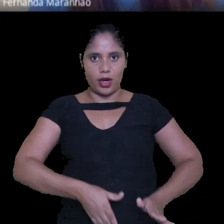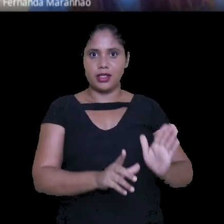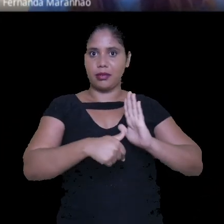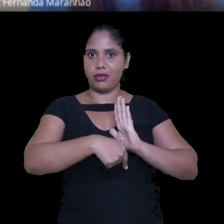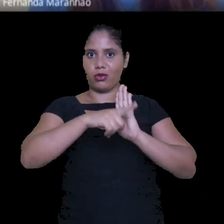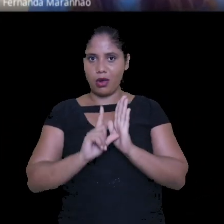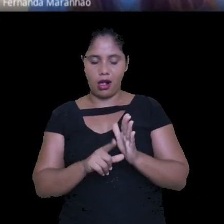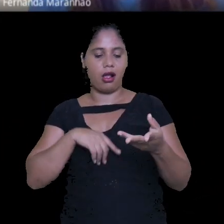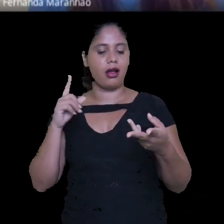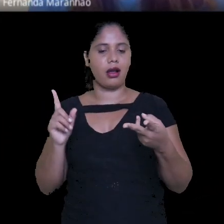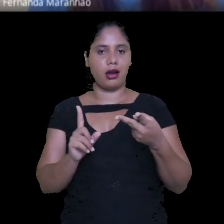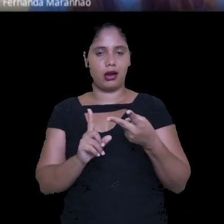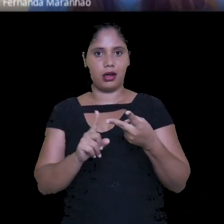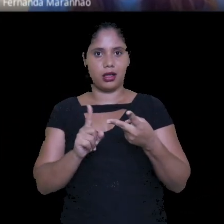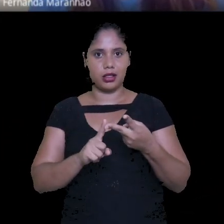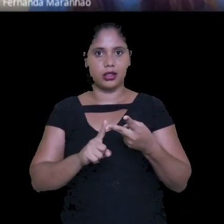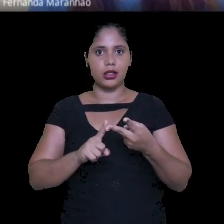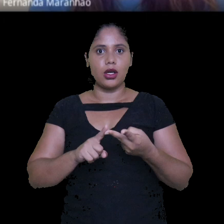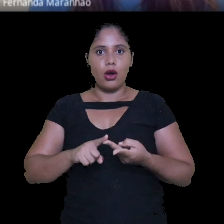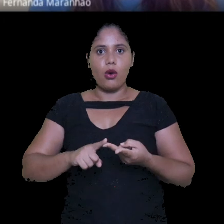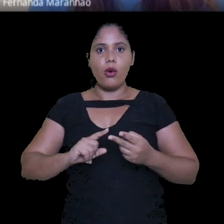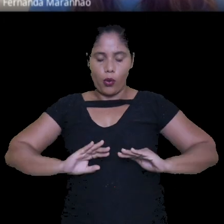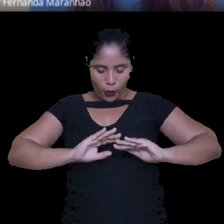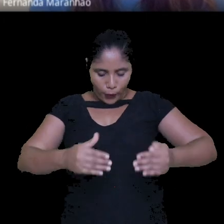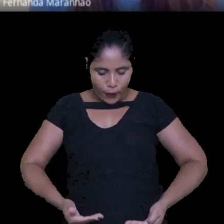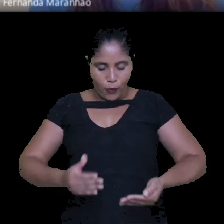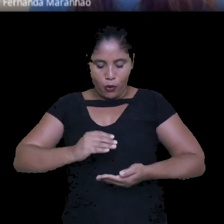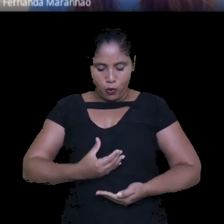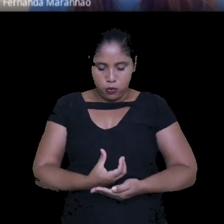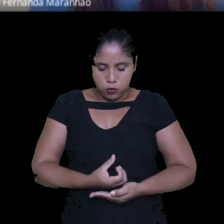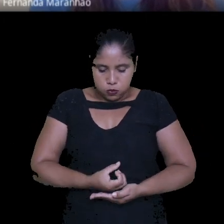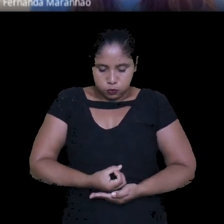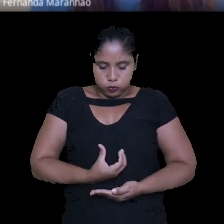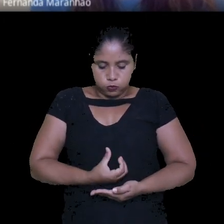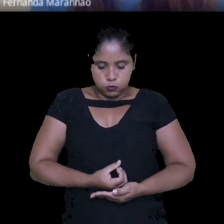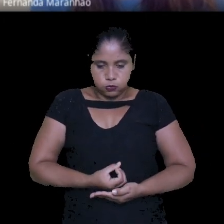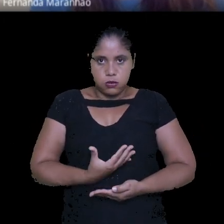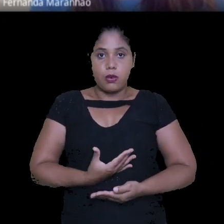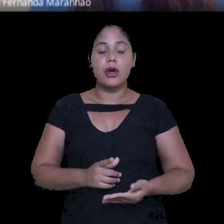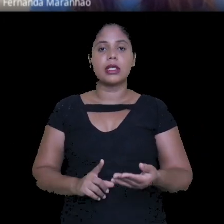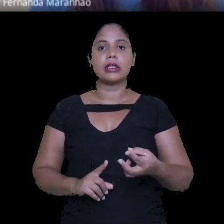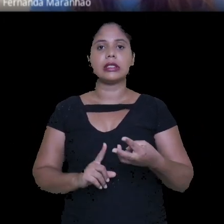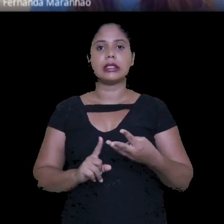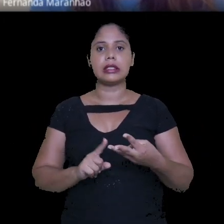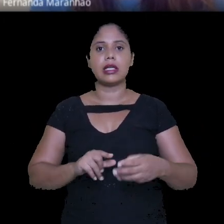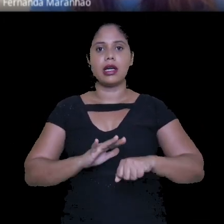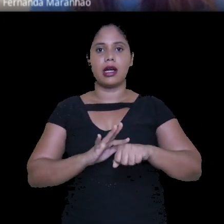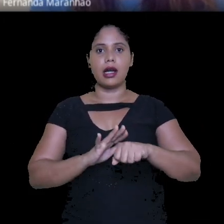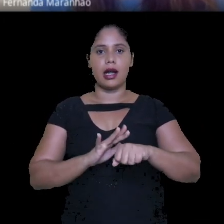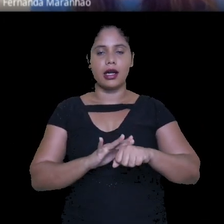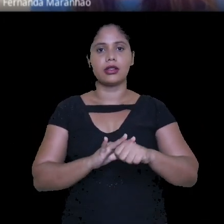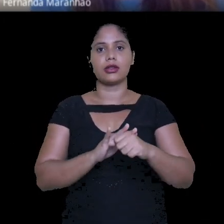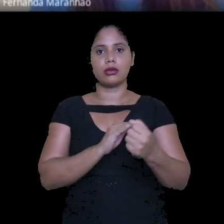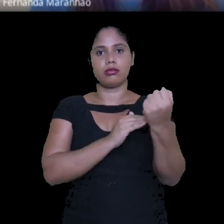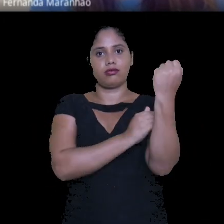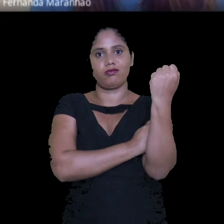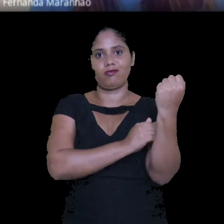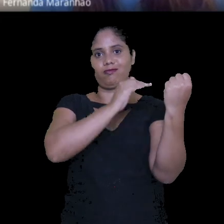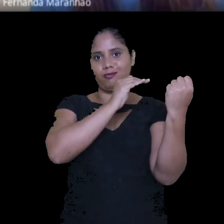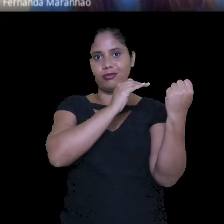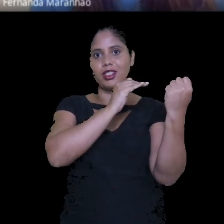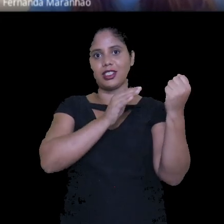introduzimos a fisiopatologia, o que nos leva a ter uma conexão entre todas essas